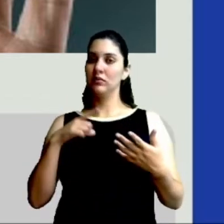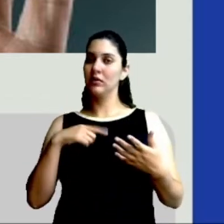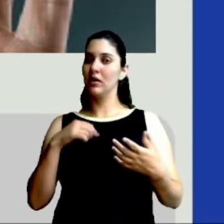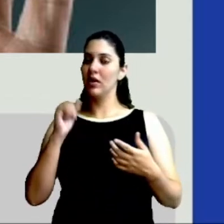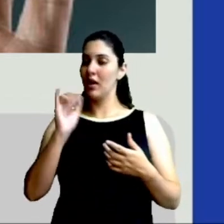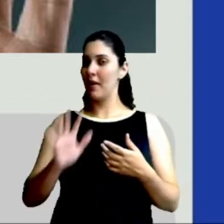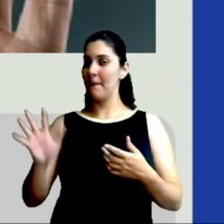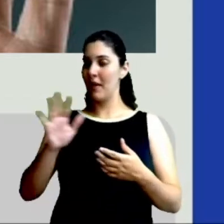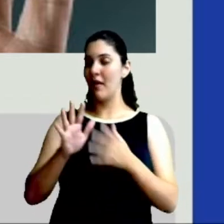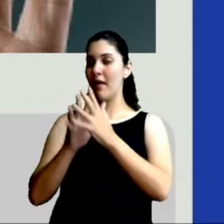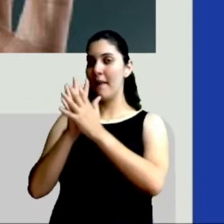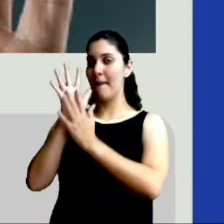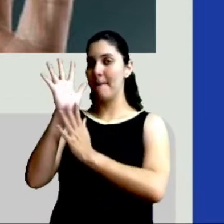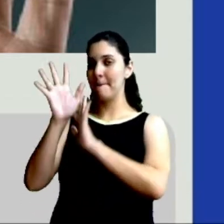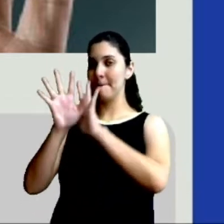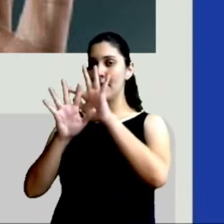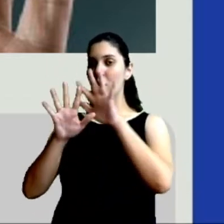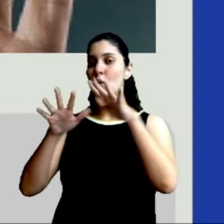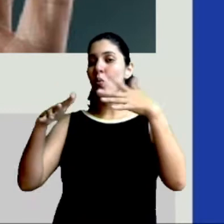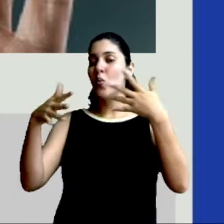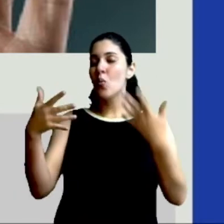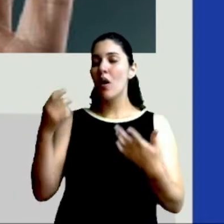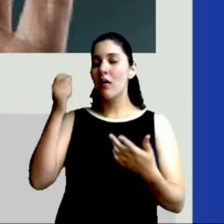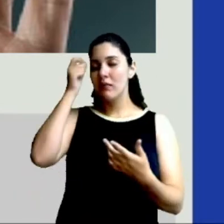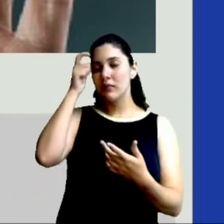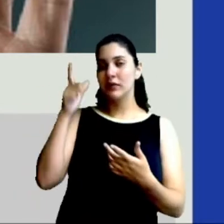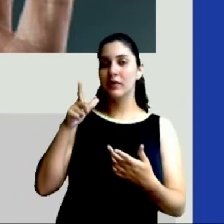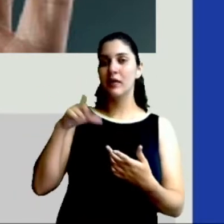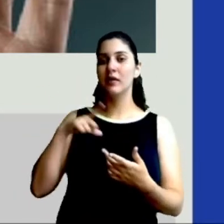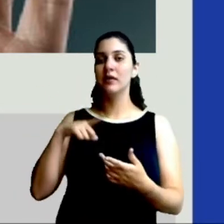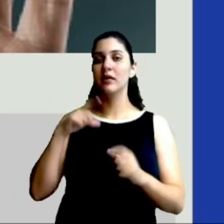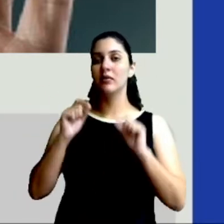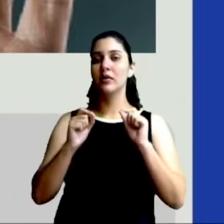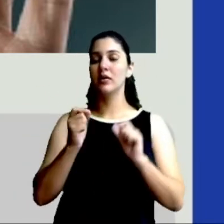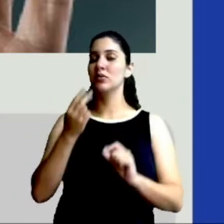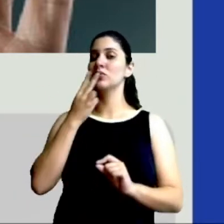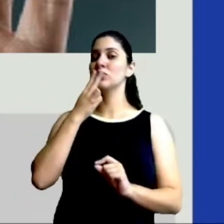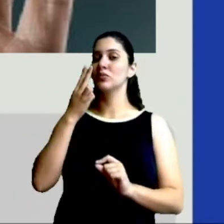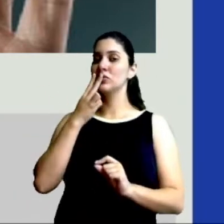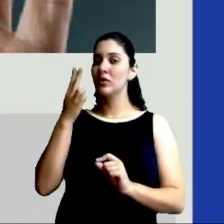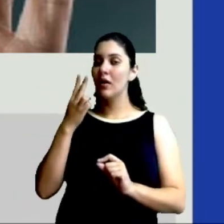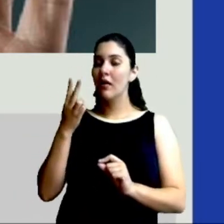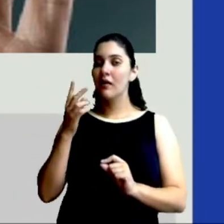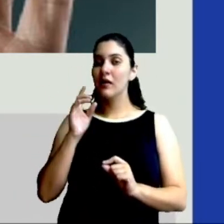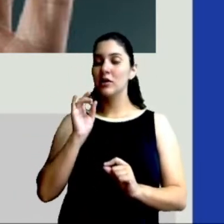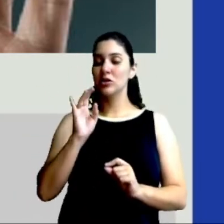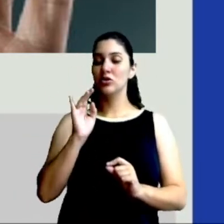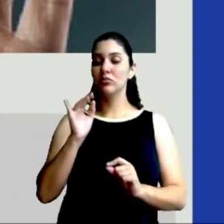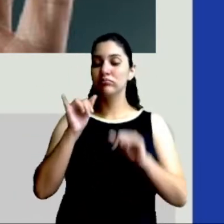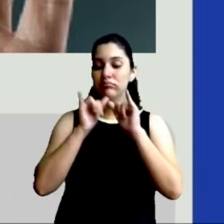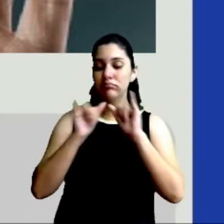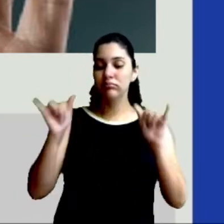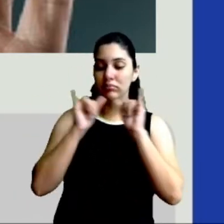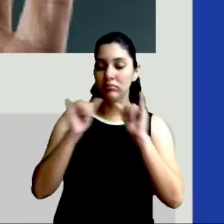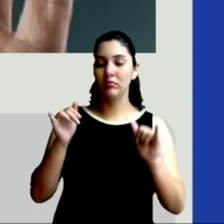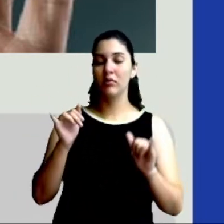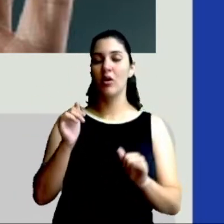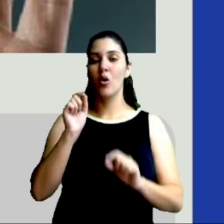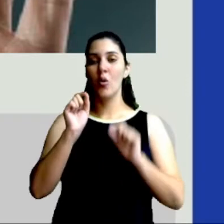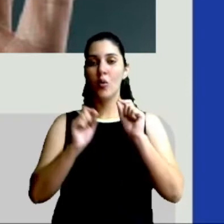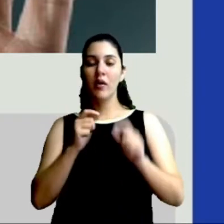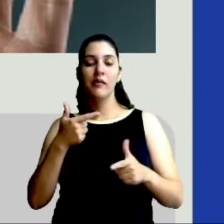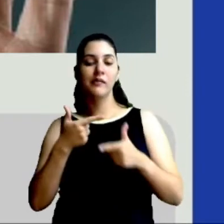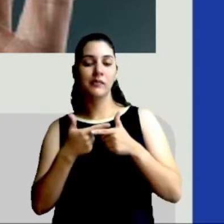imagem dessa mão, qual é a ideia que dá aí, gente? O cigarro, é isso que quer passar a informação, prejuízo,